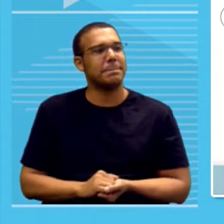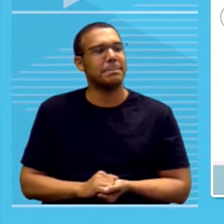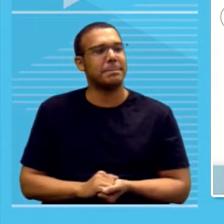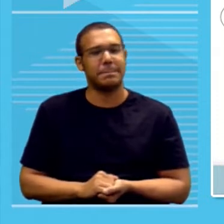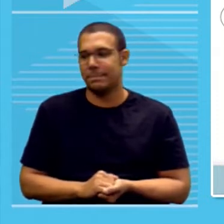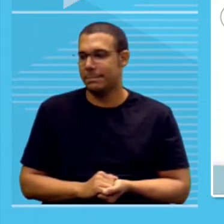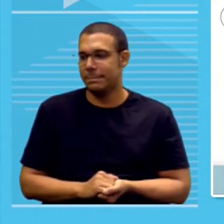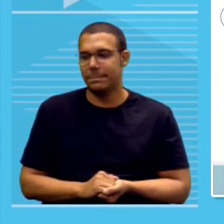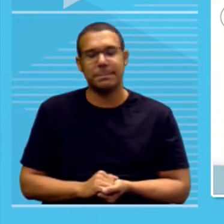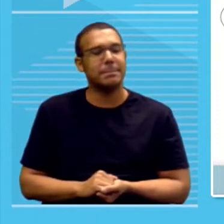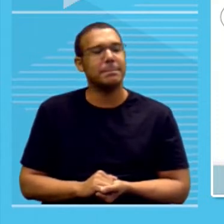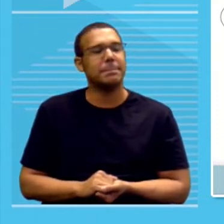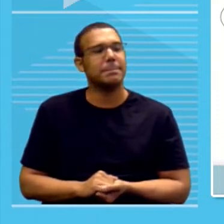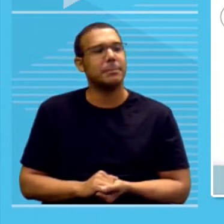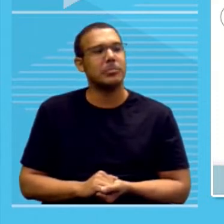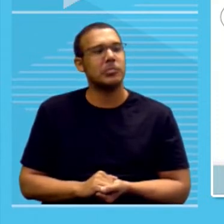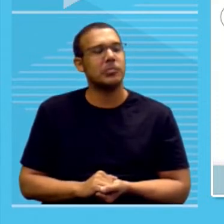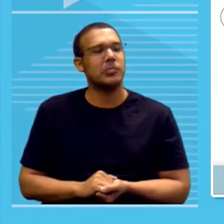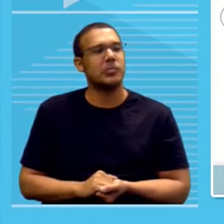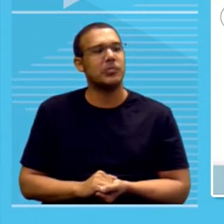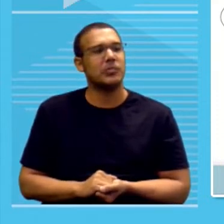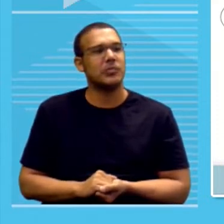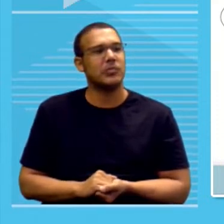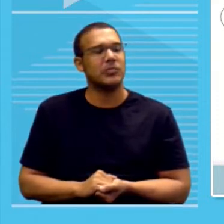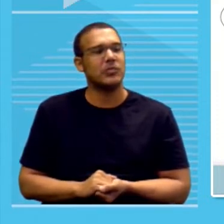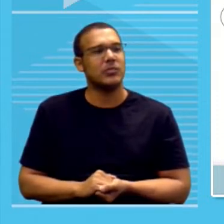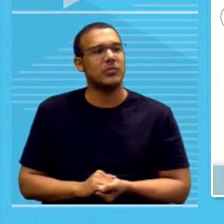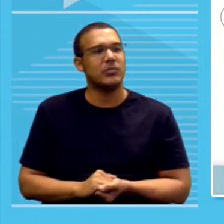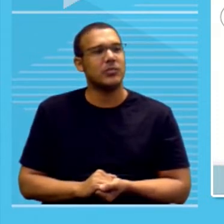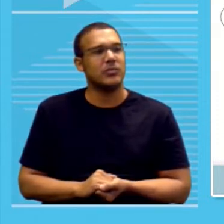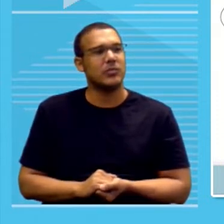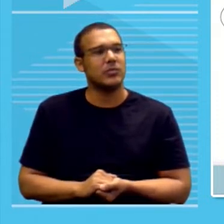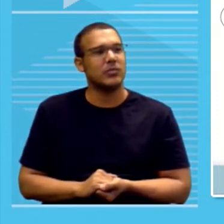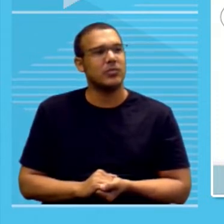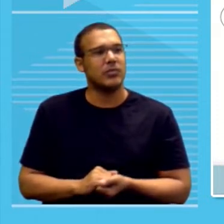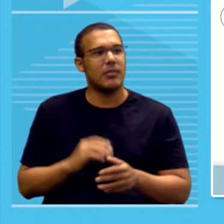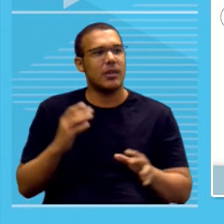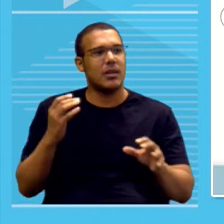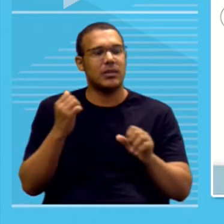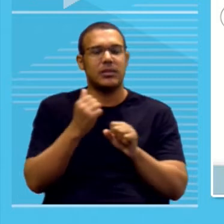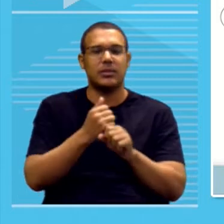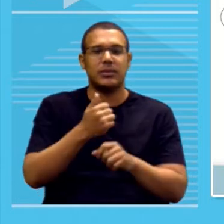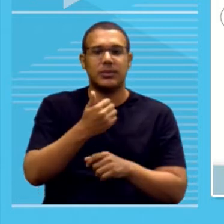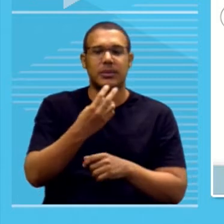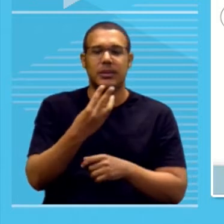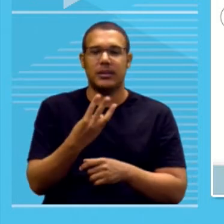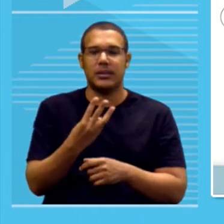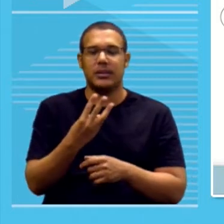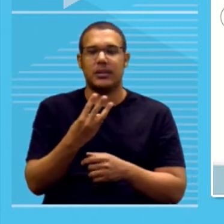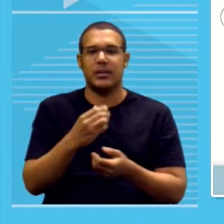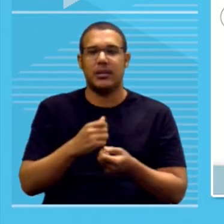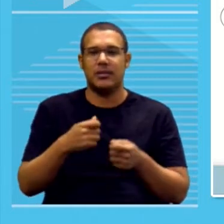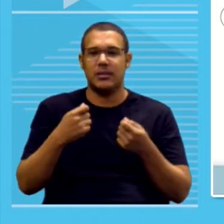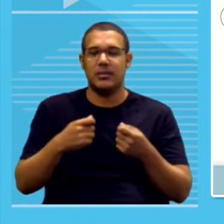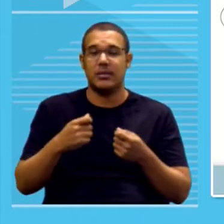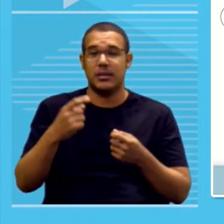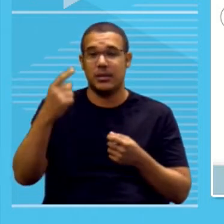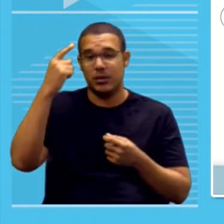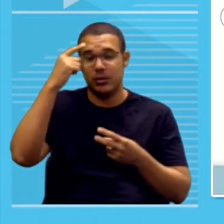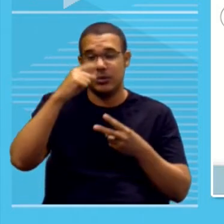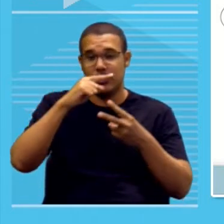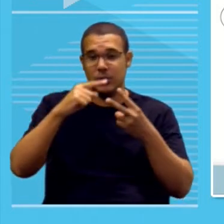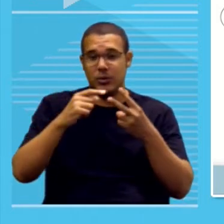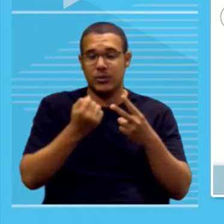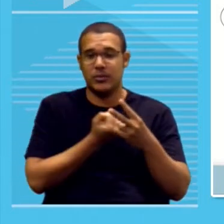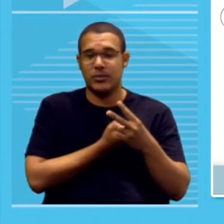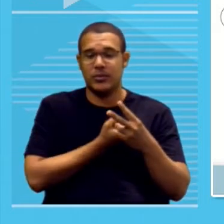13 sobre um professor o produto é 13 aí você tinha que pensar em dois números